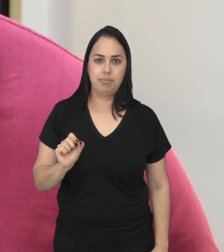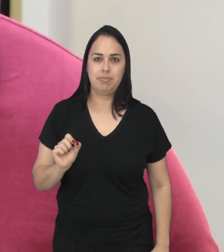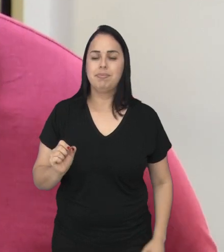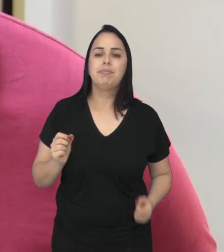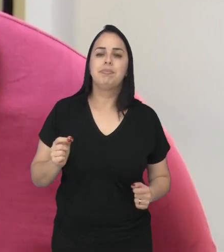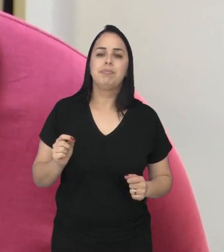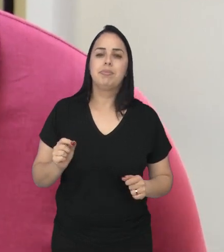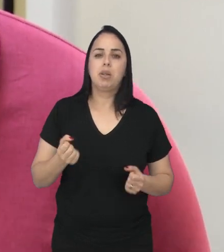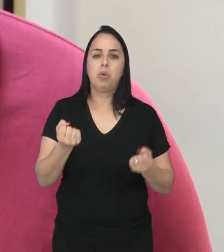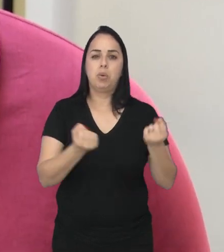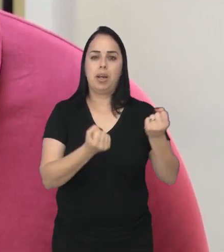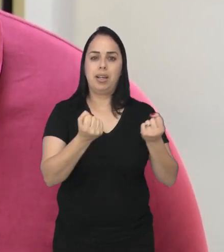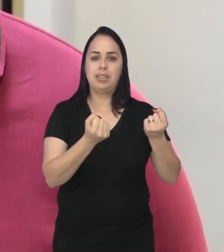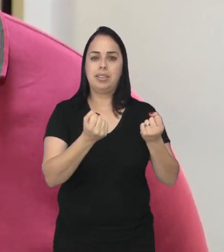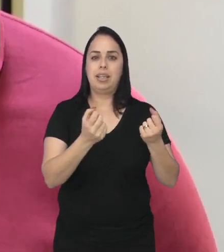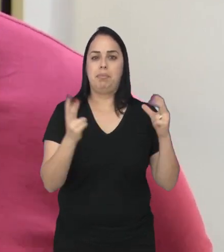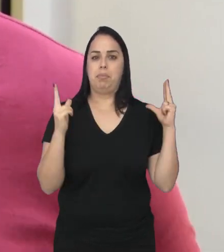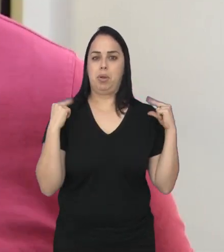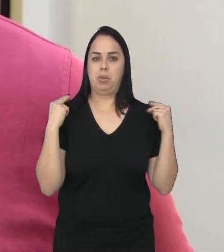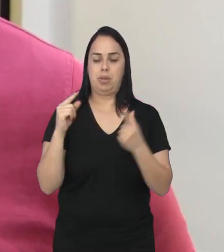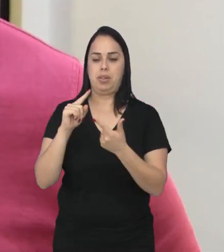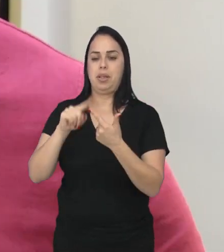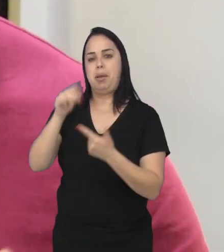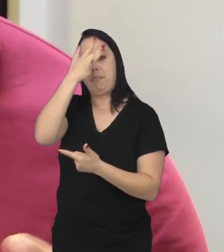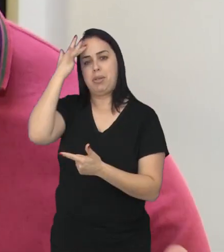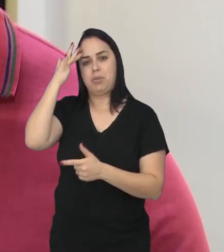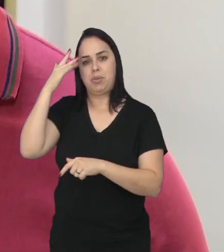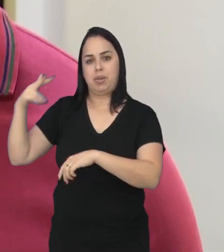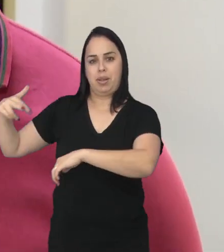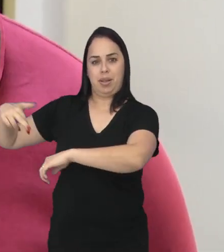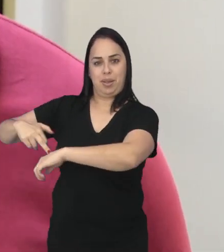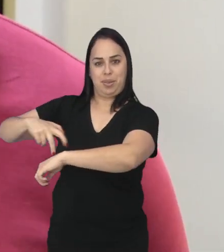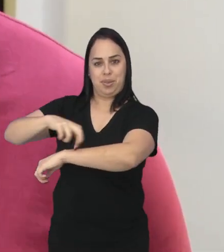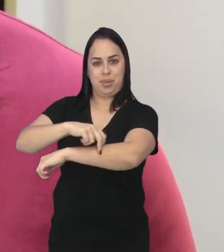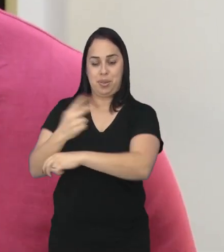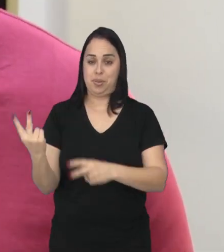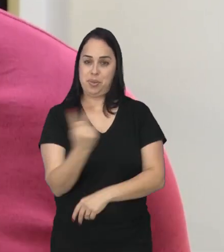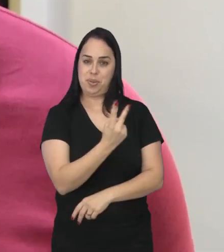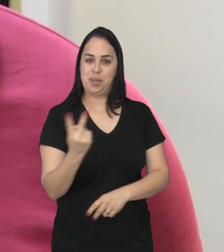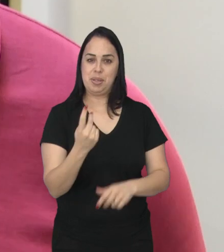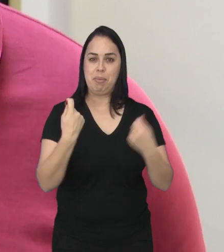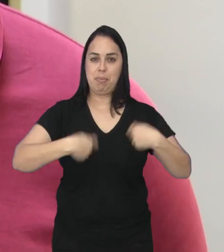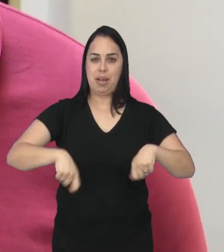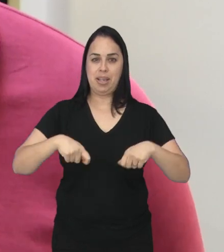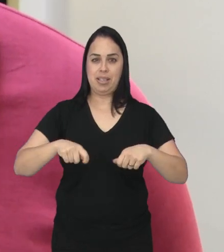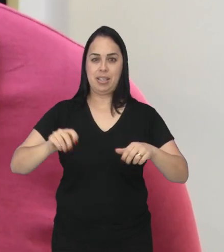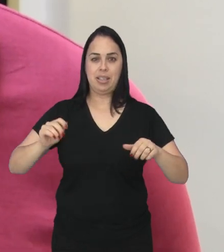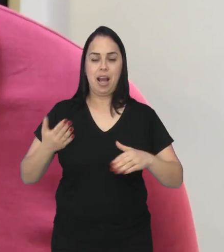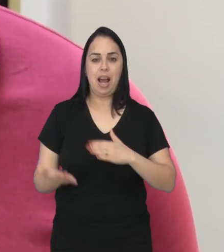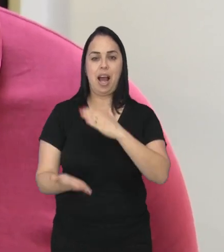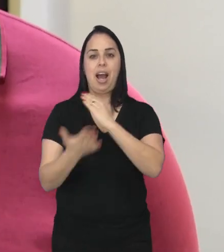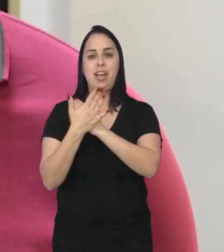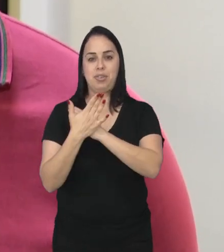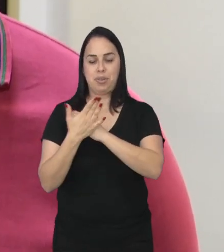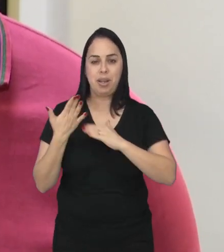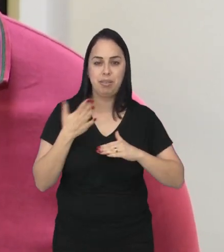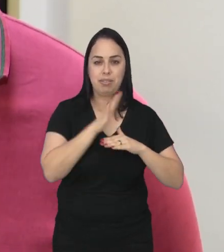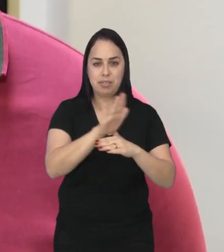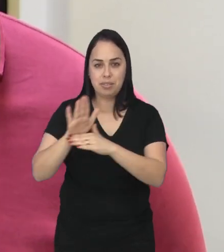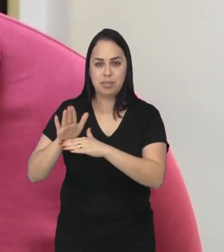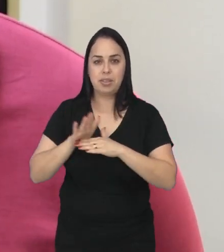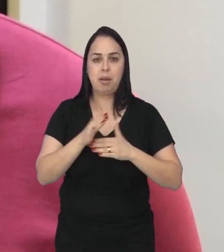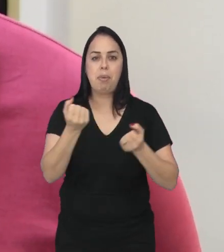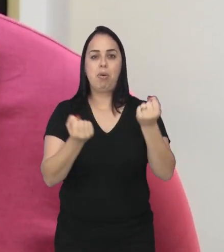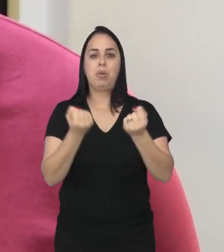é composto por motoristas e pedestres os dois precisa estar contribuindo